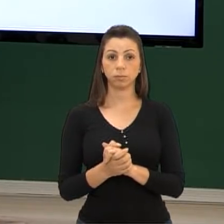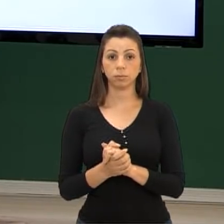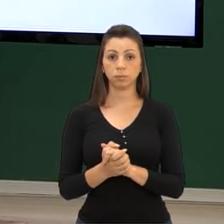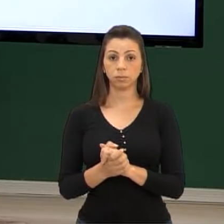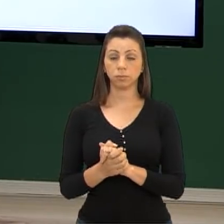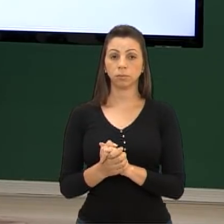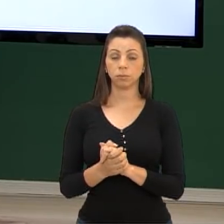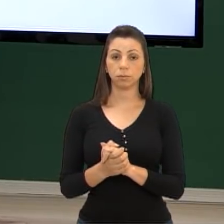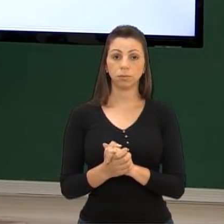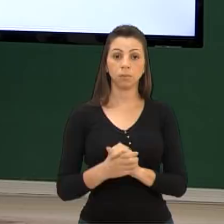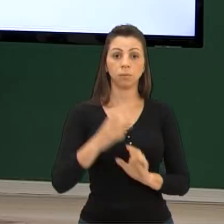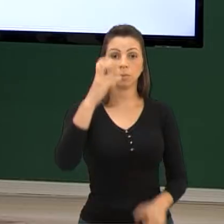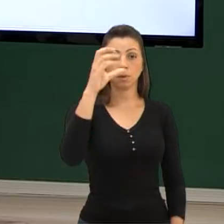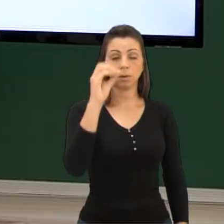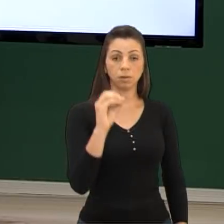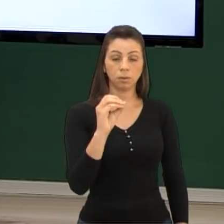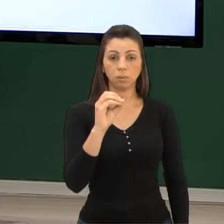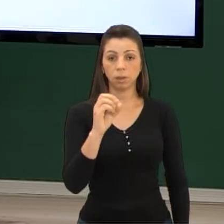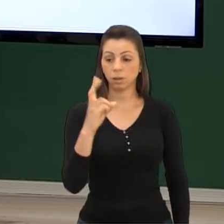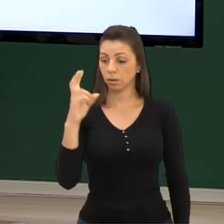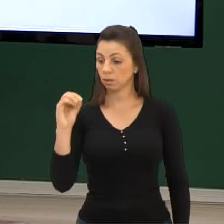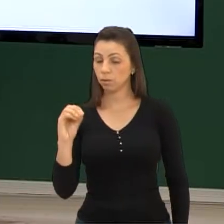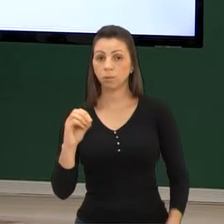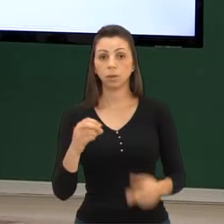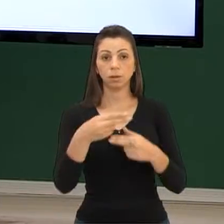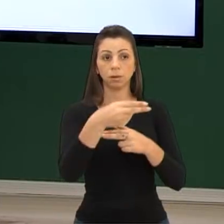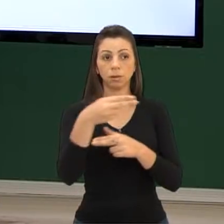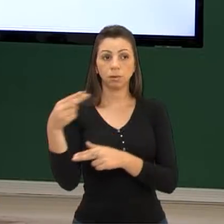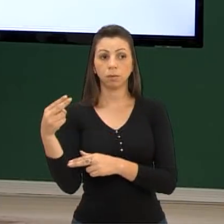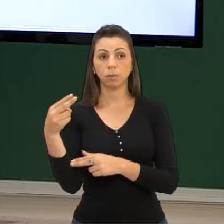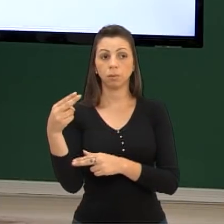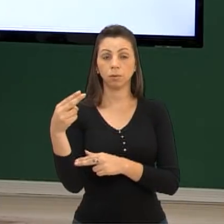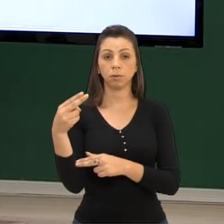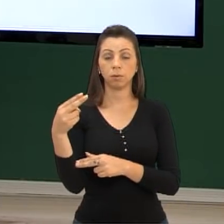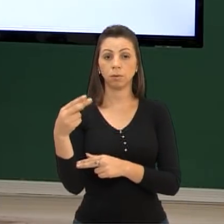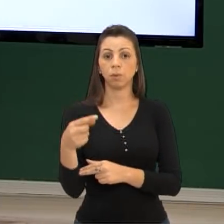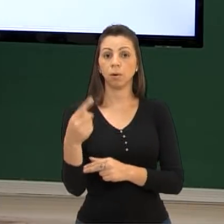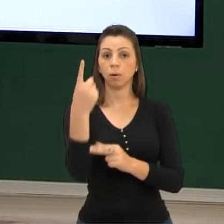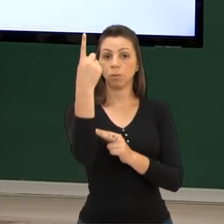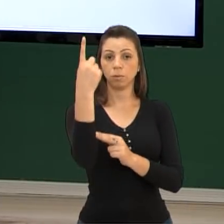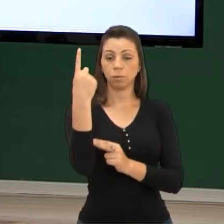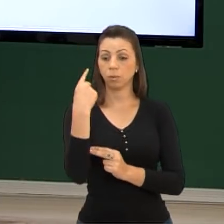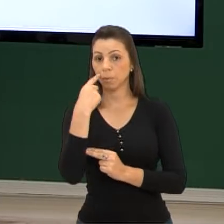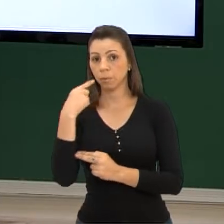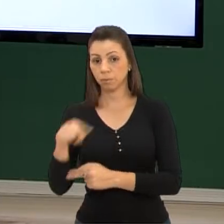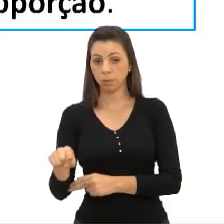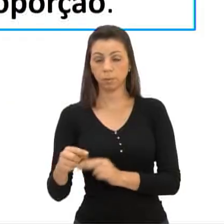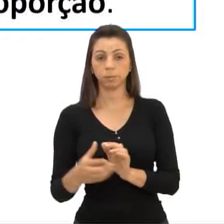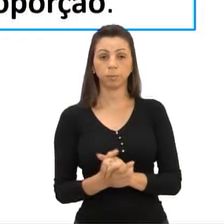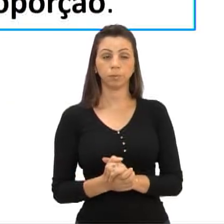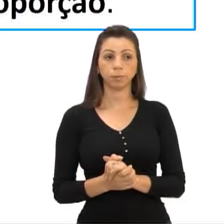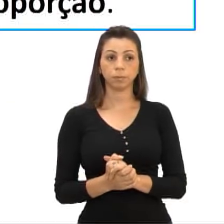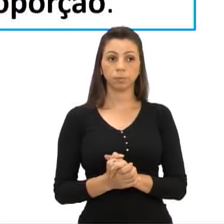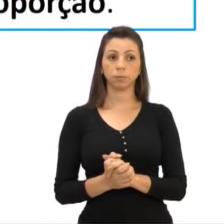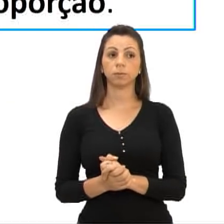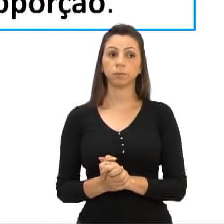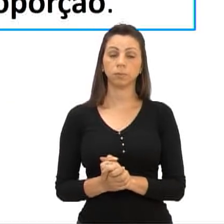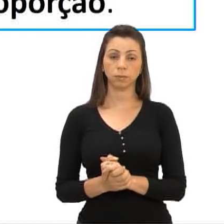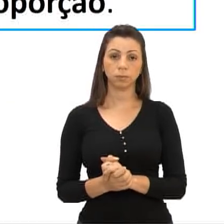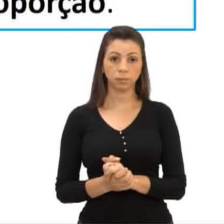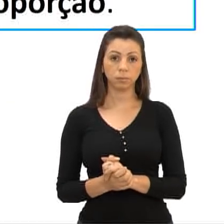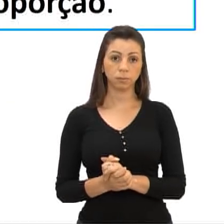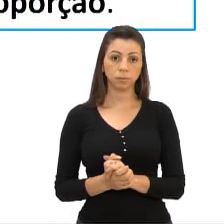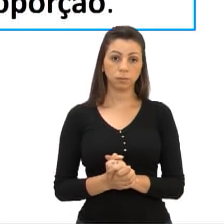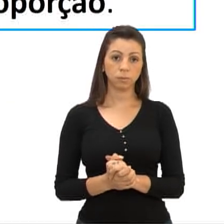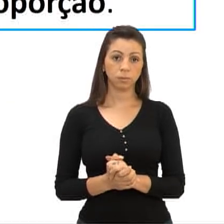ficaria 50 para 50 igual a 1 sobre 1.000. Uma sentença matemática